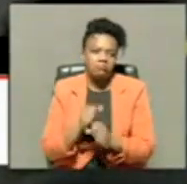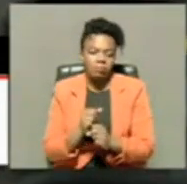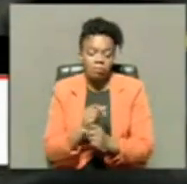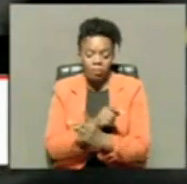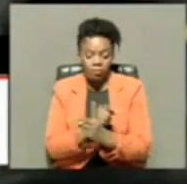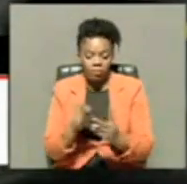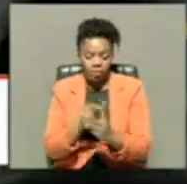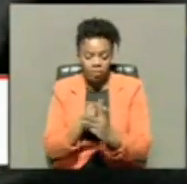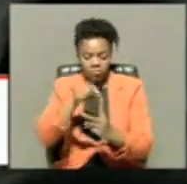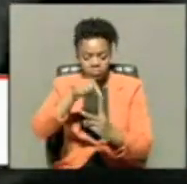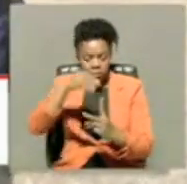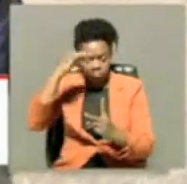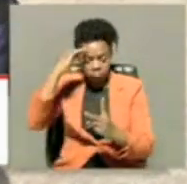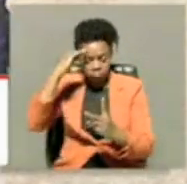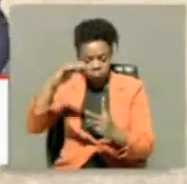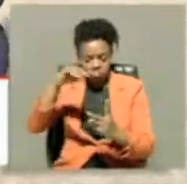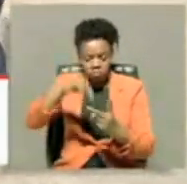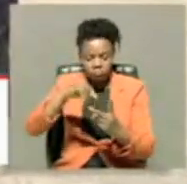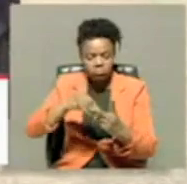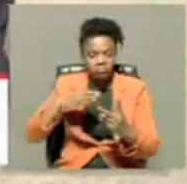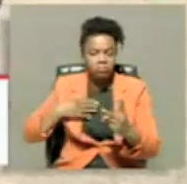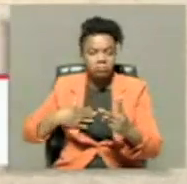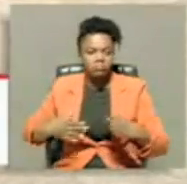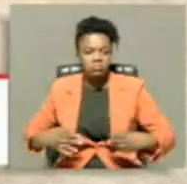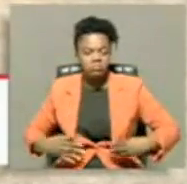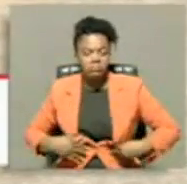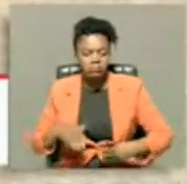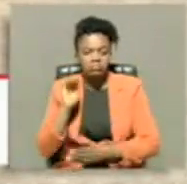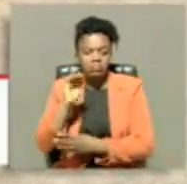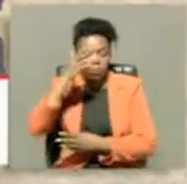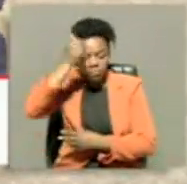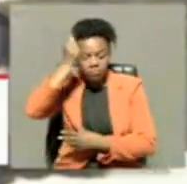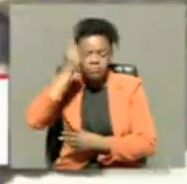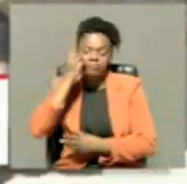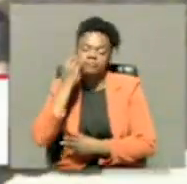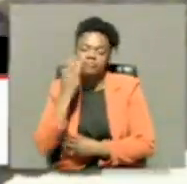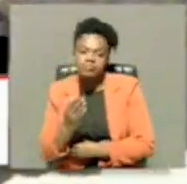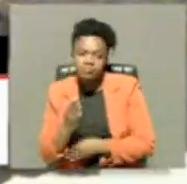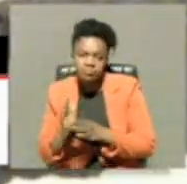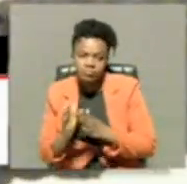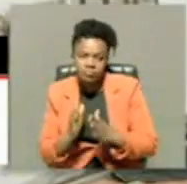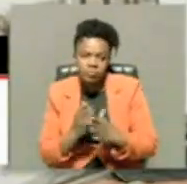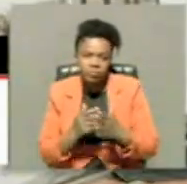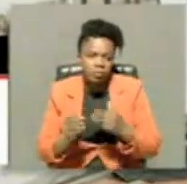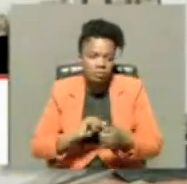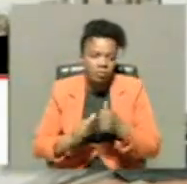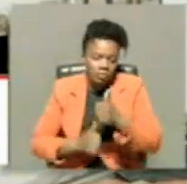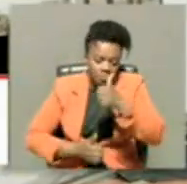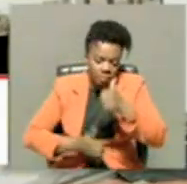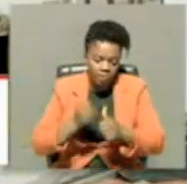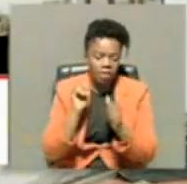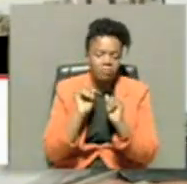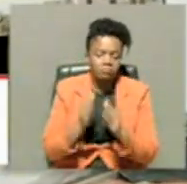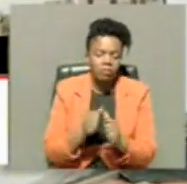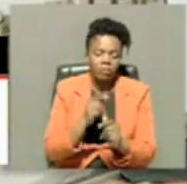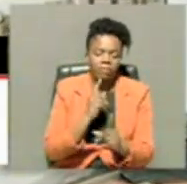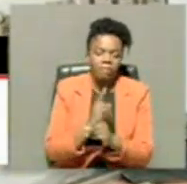Polícia e Saúde na Uíra garantem ter as condições criadas para darem resposta a qualquer situação